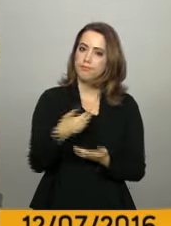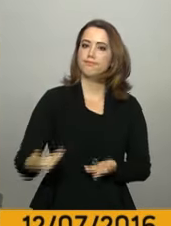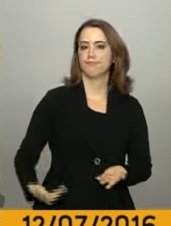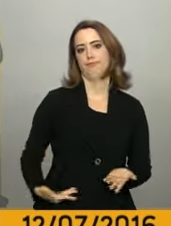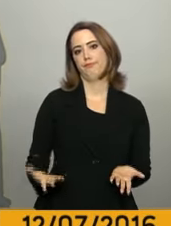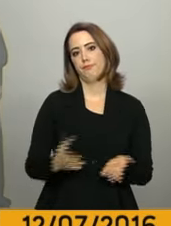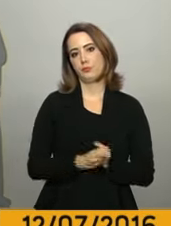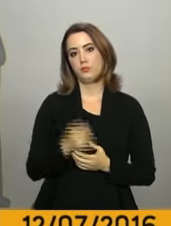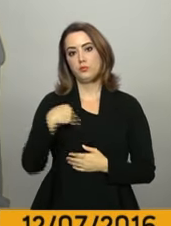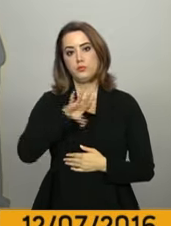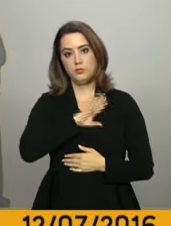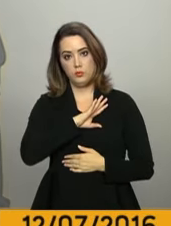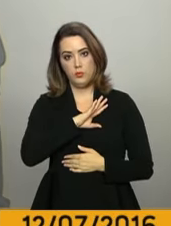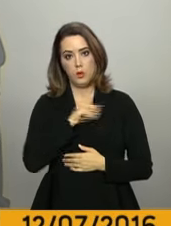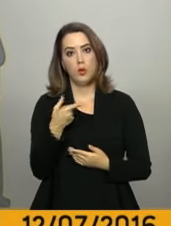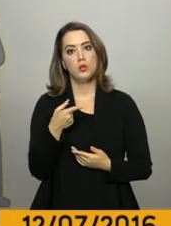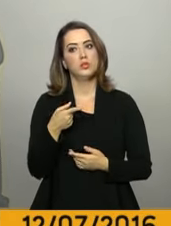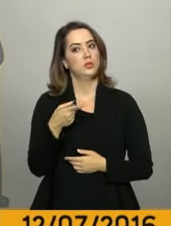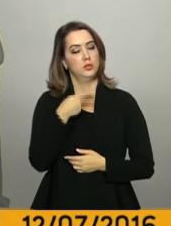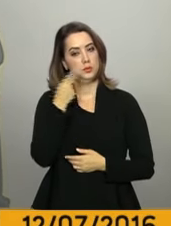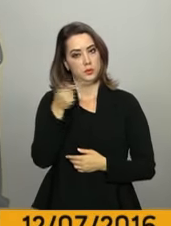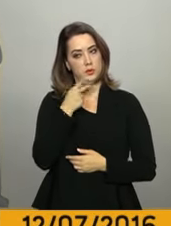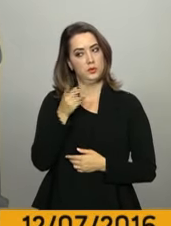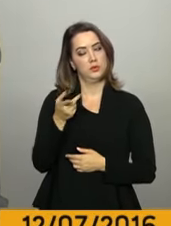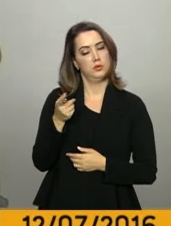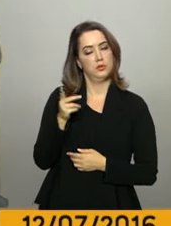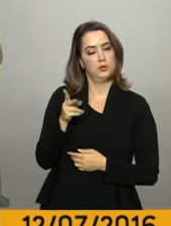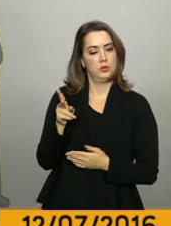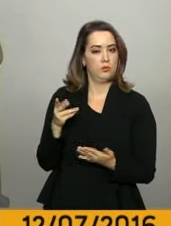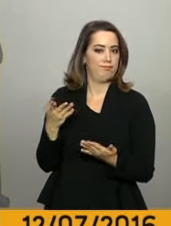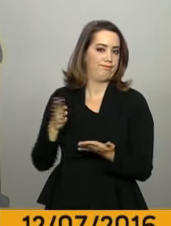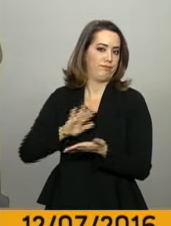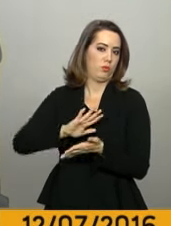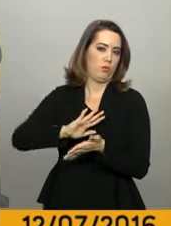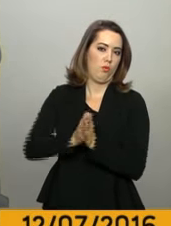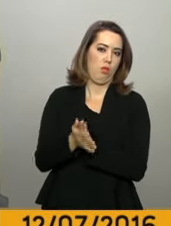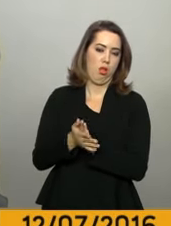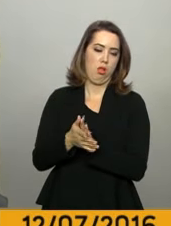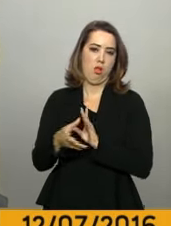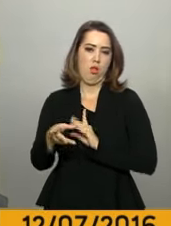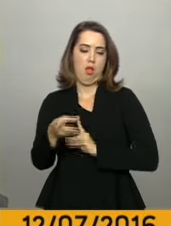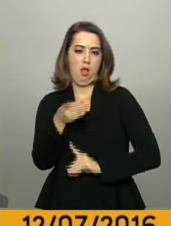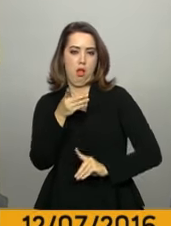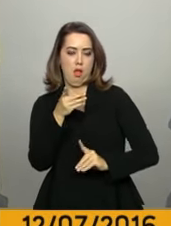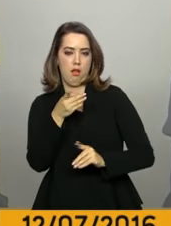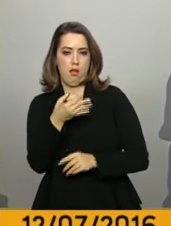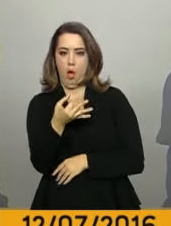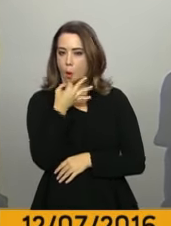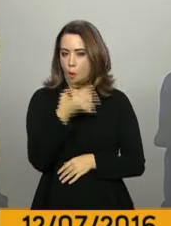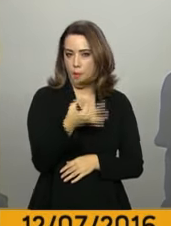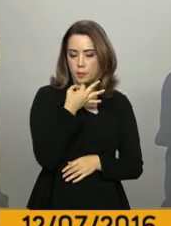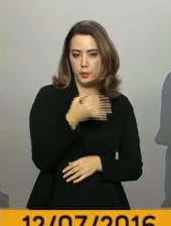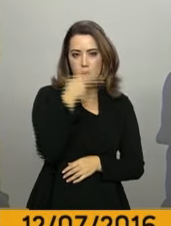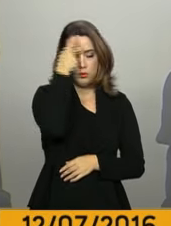é nós estamos destruindo portanto os argumentos daqueles que eu lamento dizer